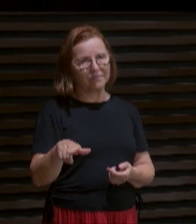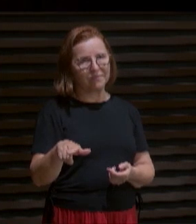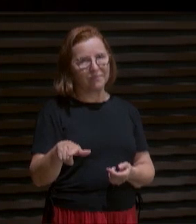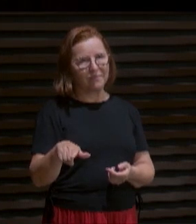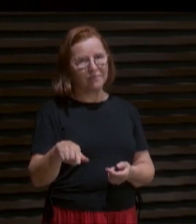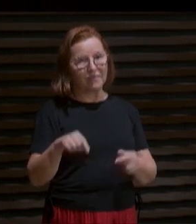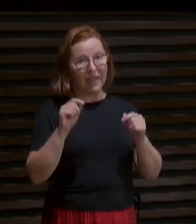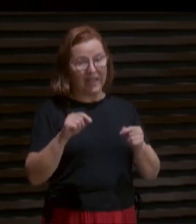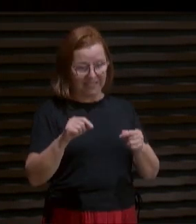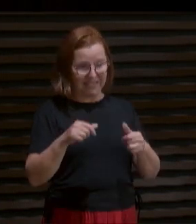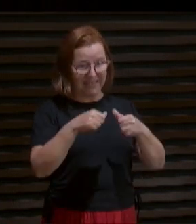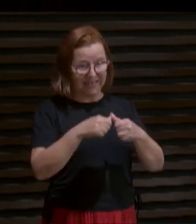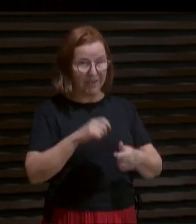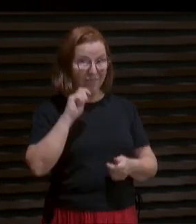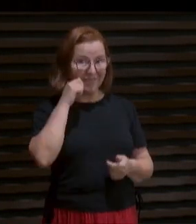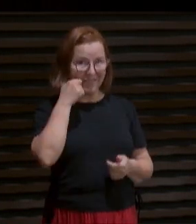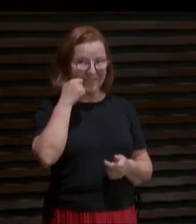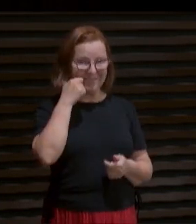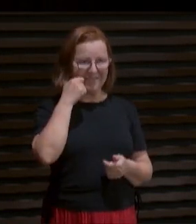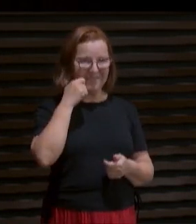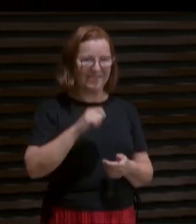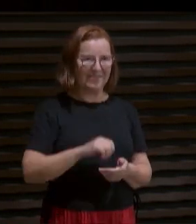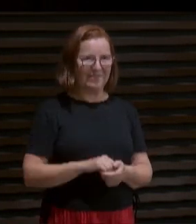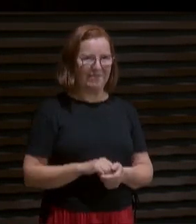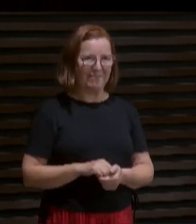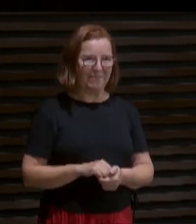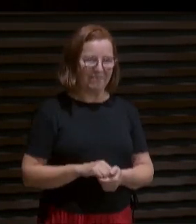Aqui está o mapa da mina.